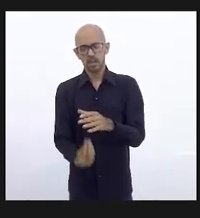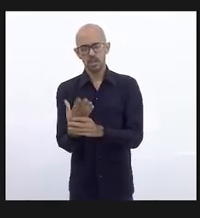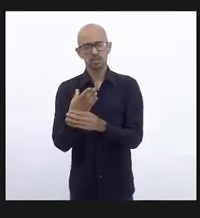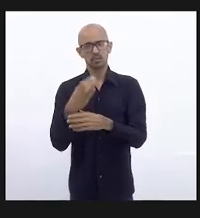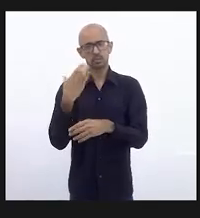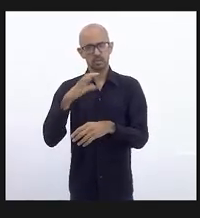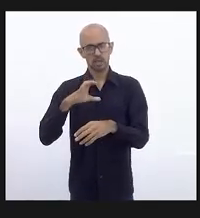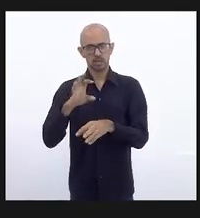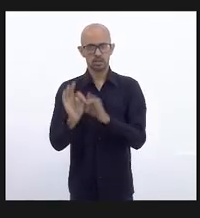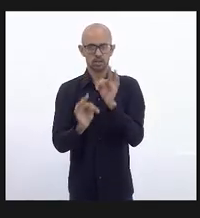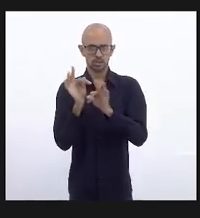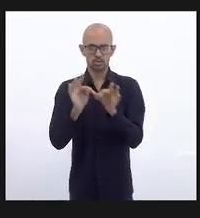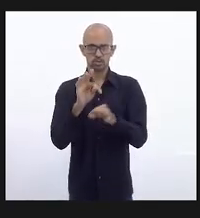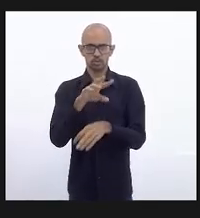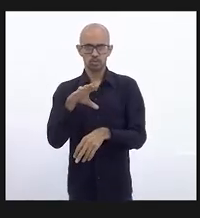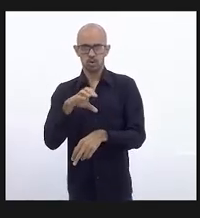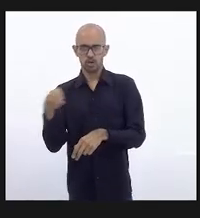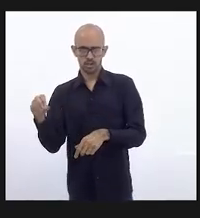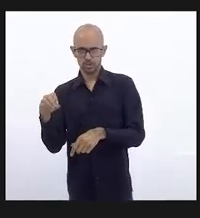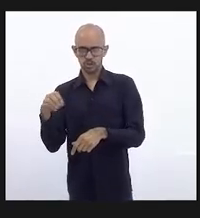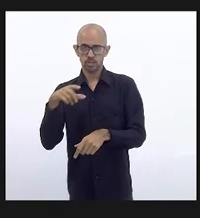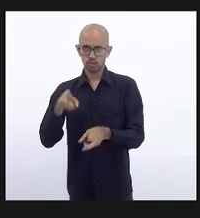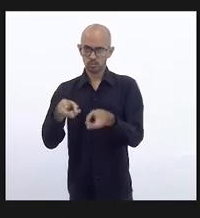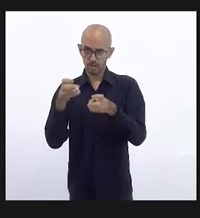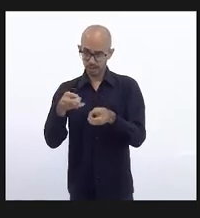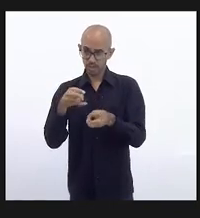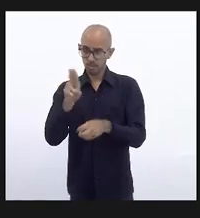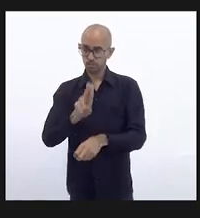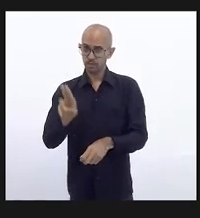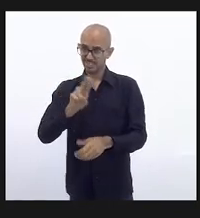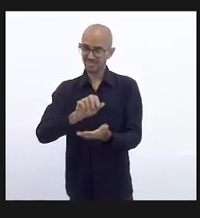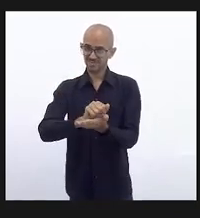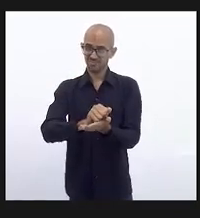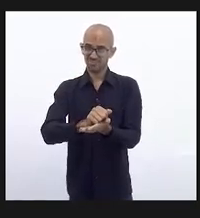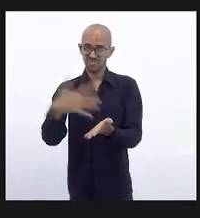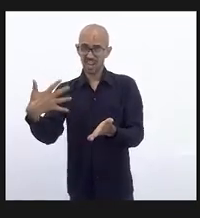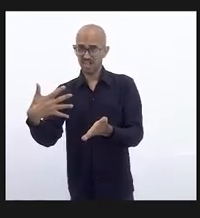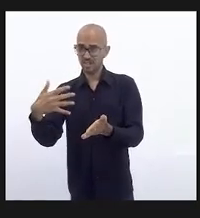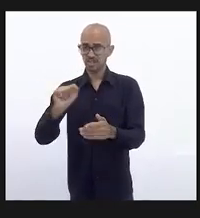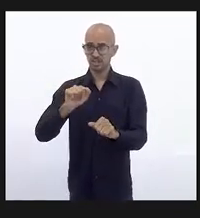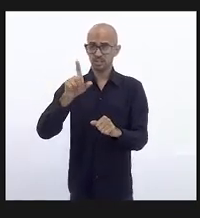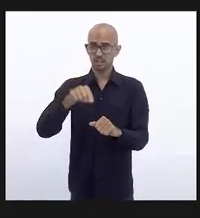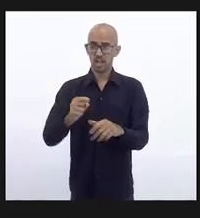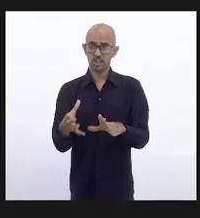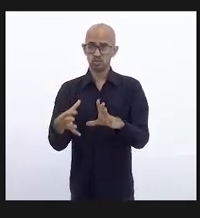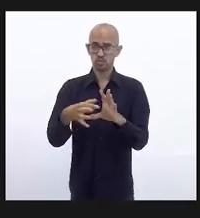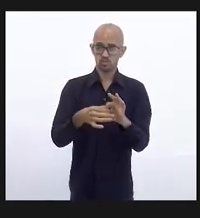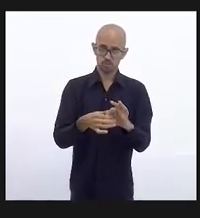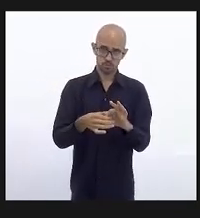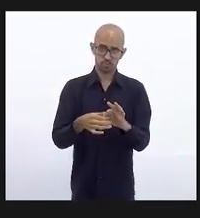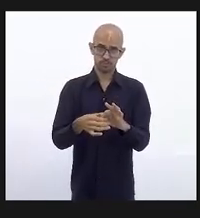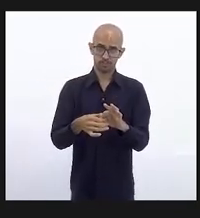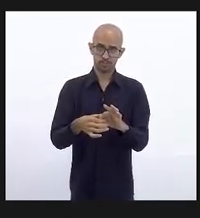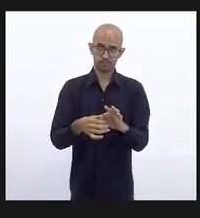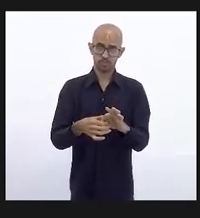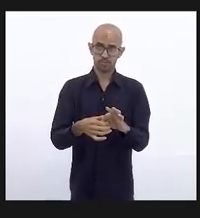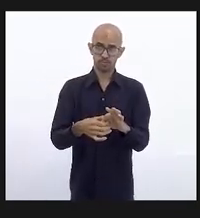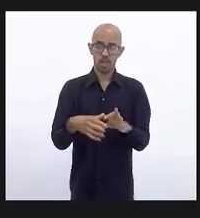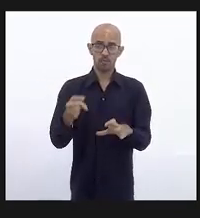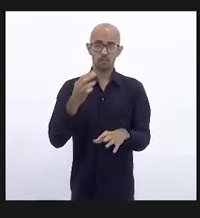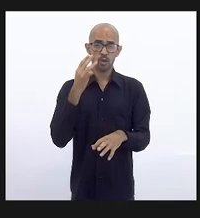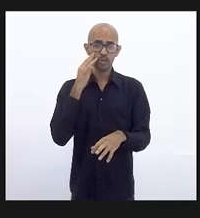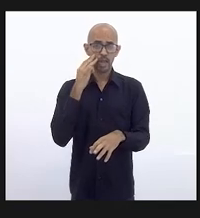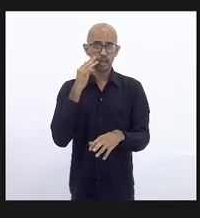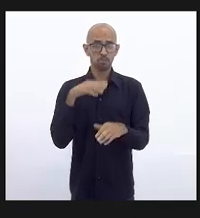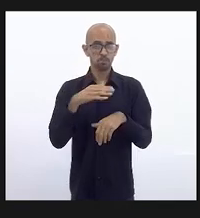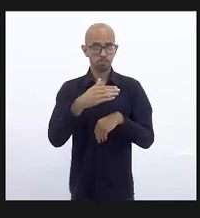Oeste. A gente vê a história de muitas universidades, é uma história de fusões, de incorporações. deputado Waldeck Carneiro citou a história aqui da